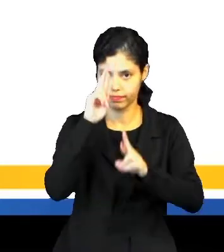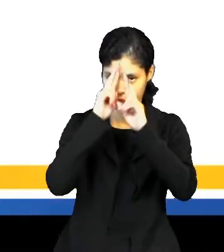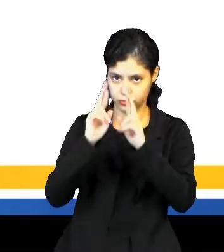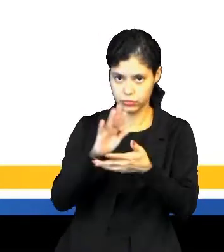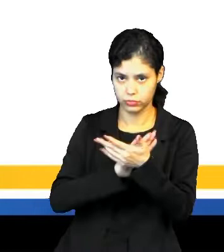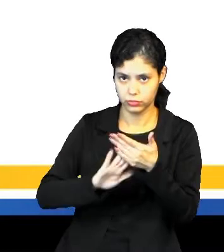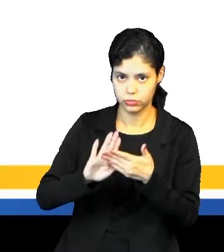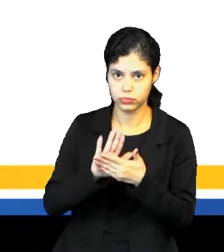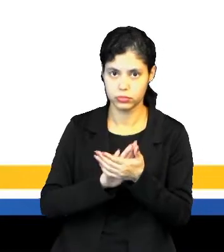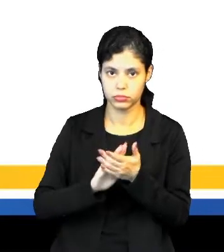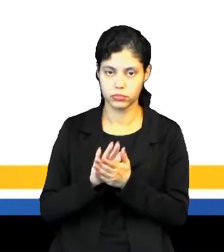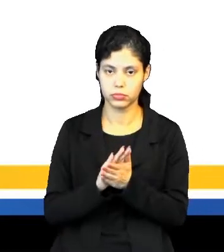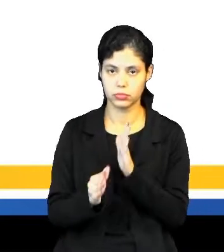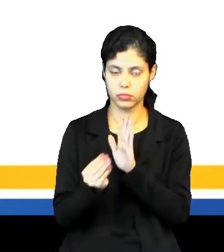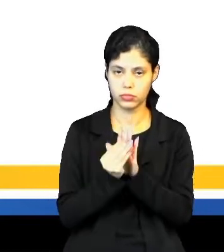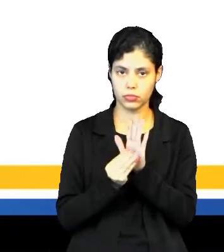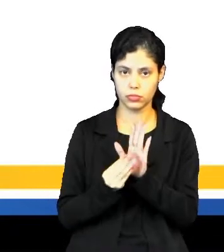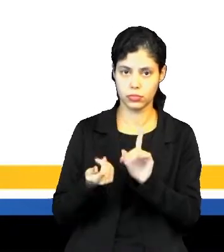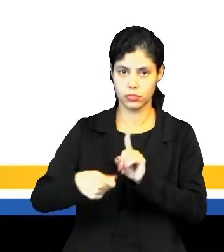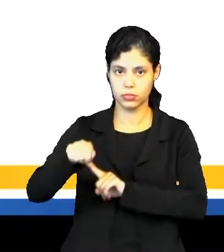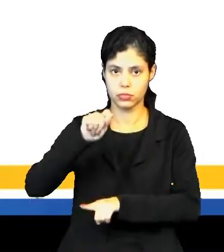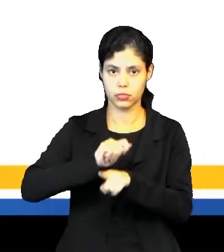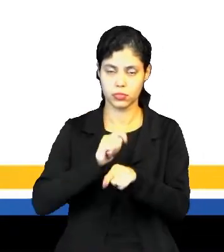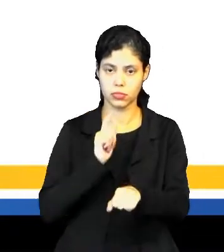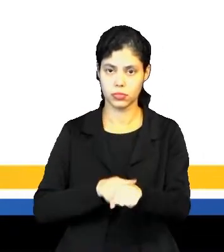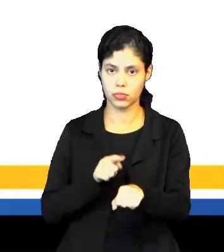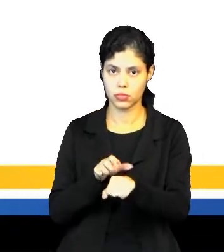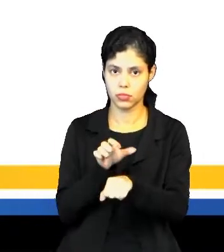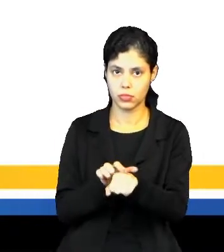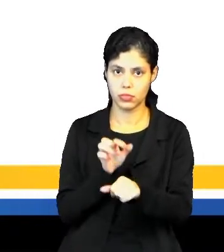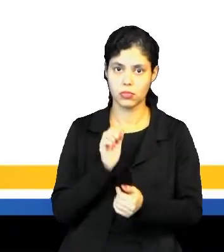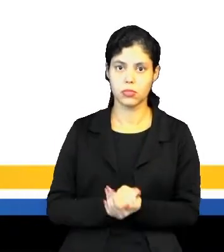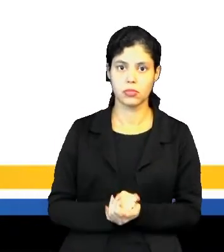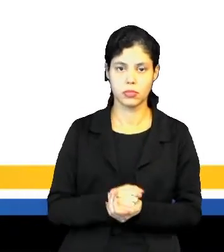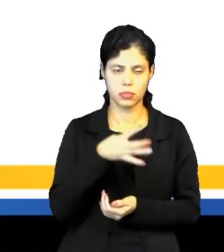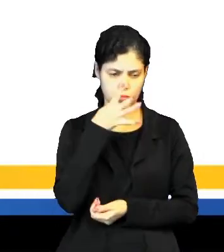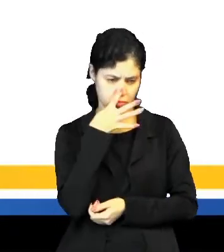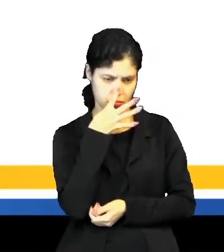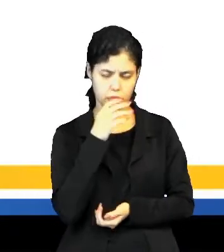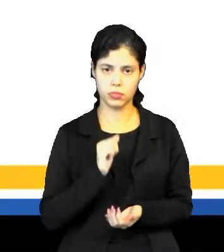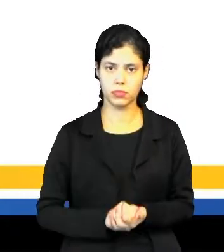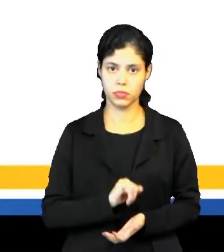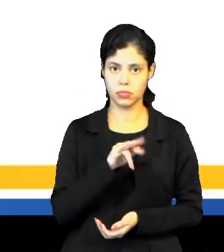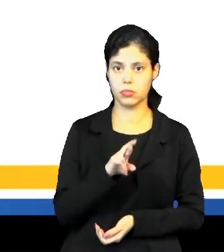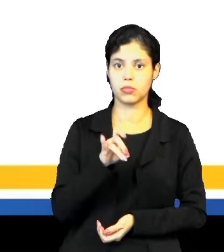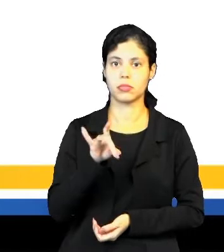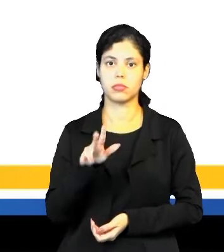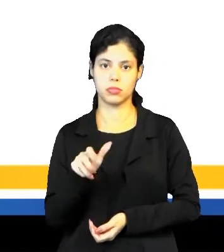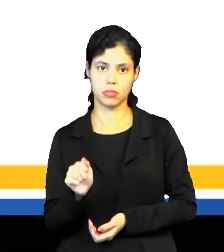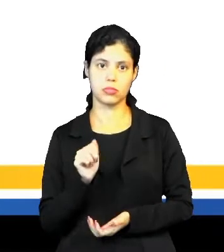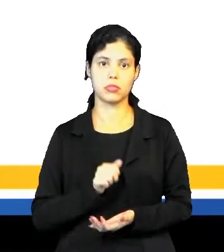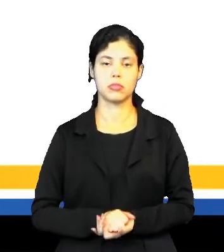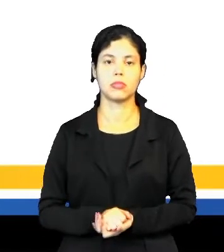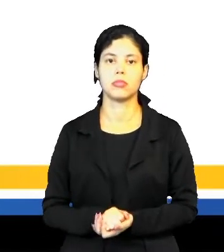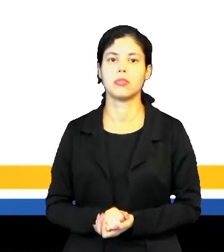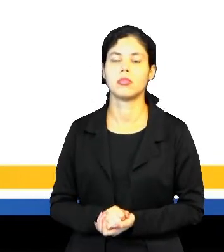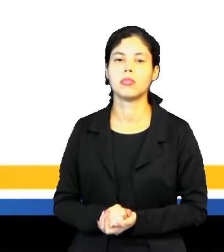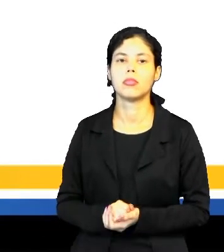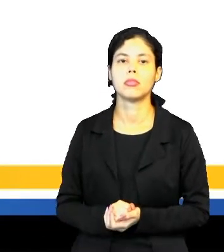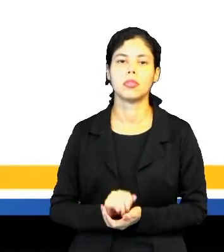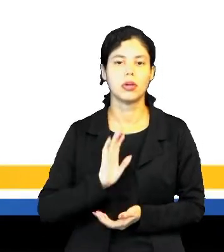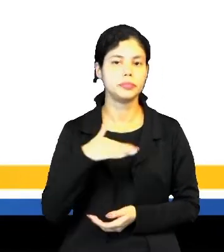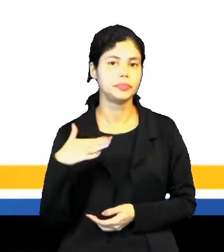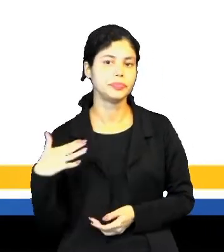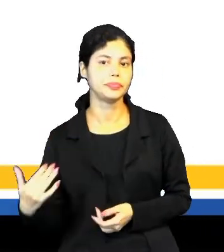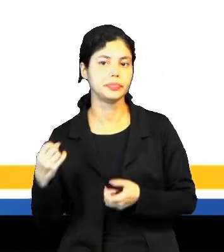a previsibilidade e o rigor dos calendários ou relógios. Ele é impreciso e imprevisível.